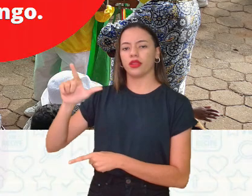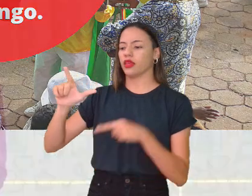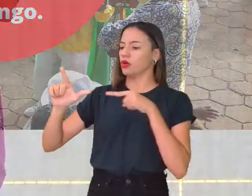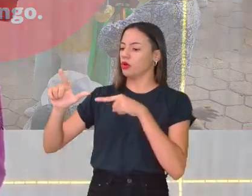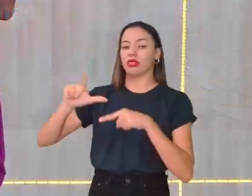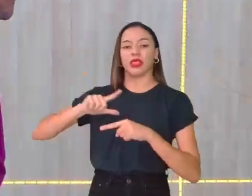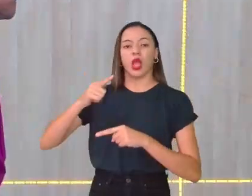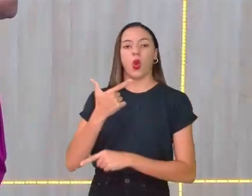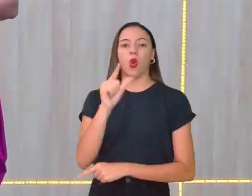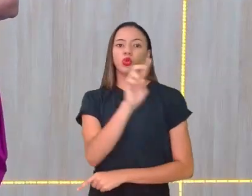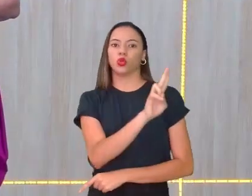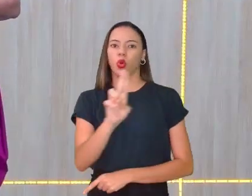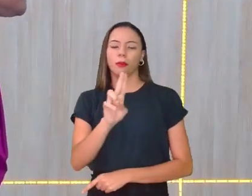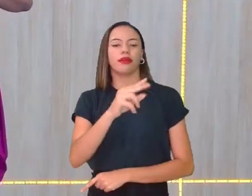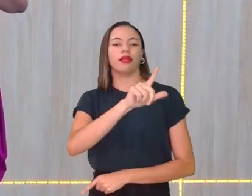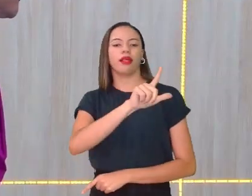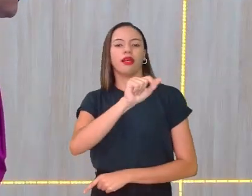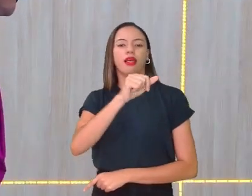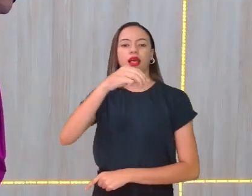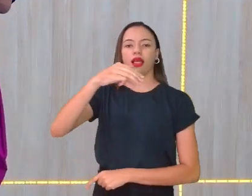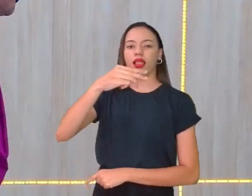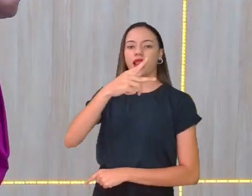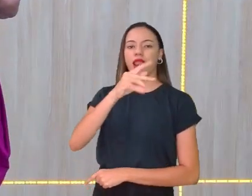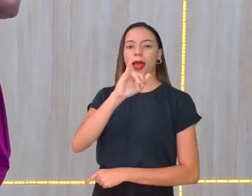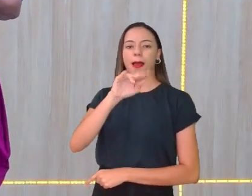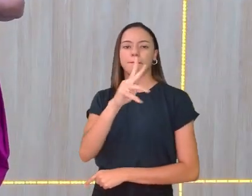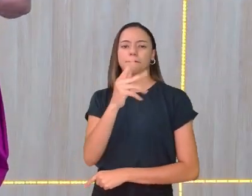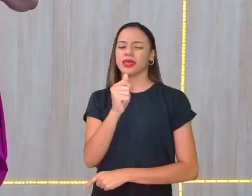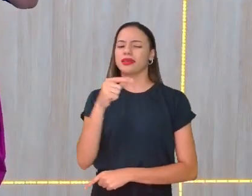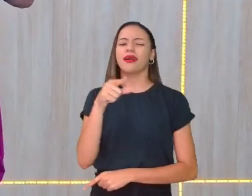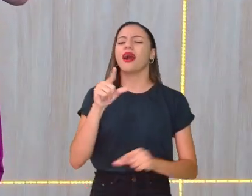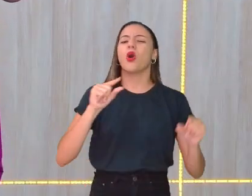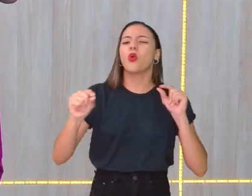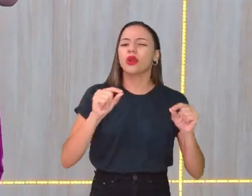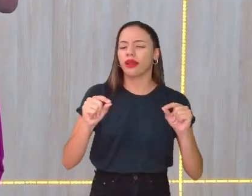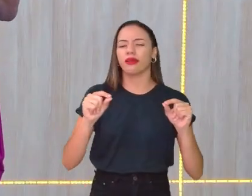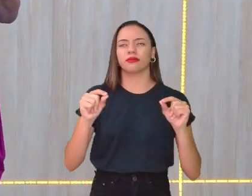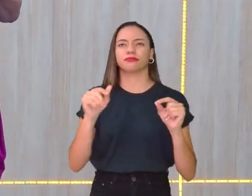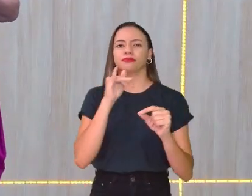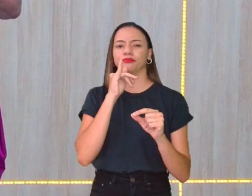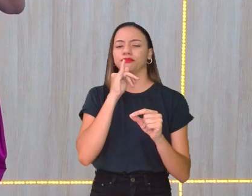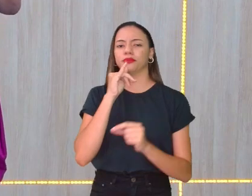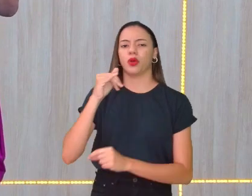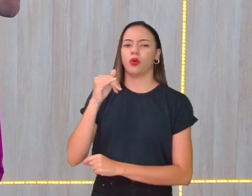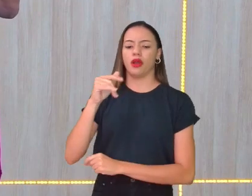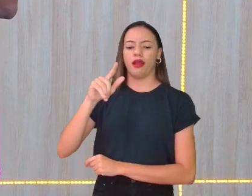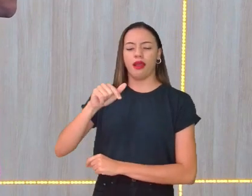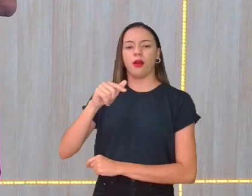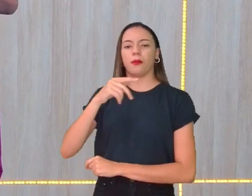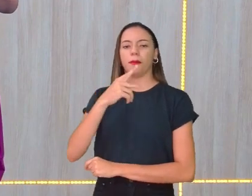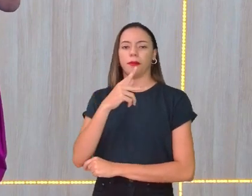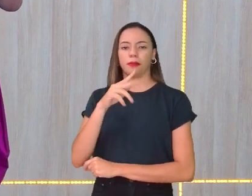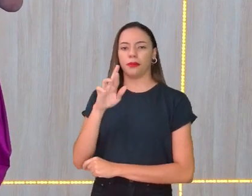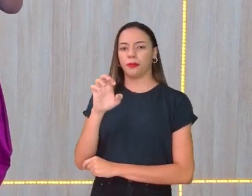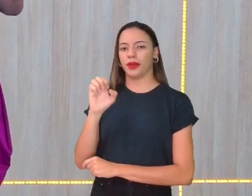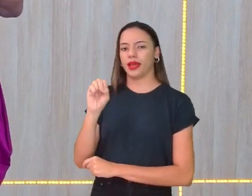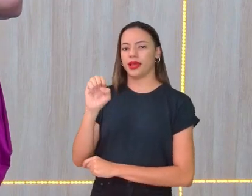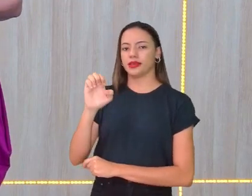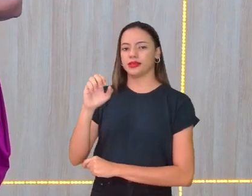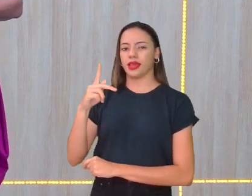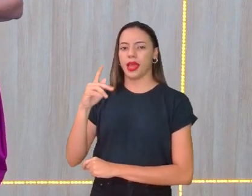na verdade, o pastoril ele é um presépio vivo, é uma manifestação que no início ela era